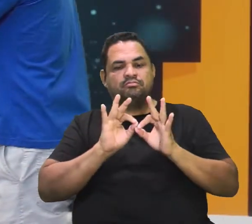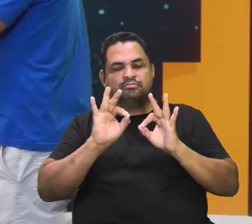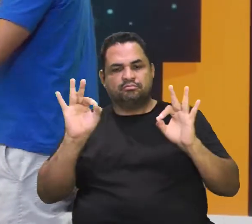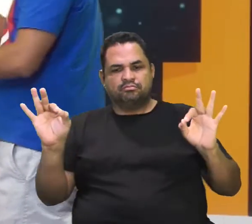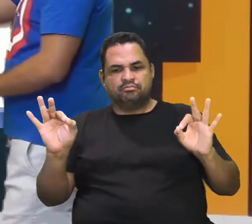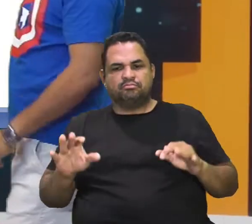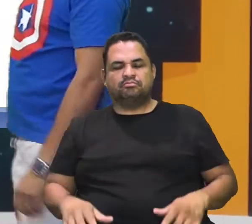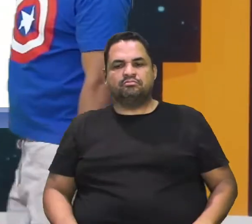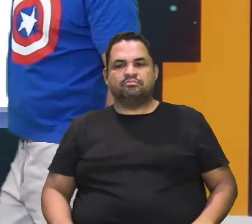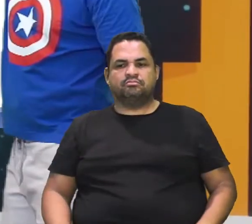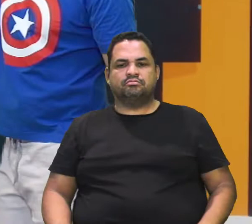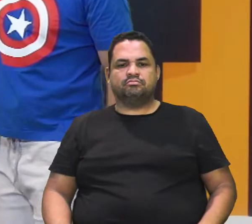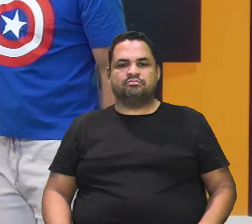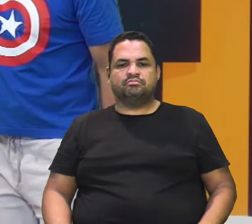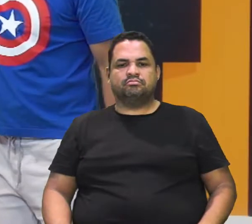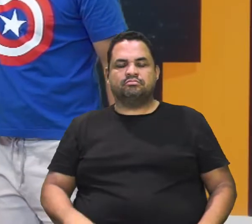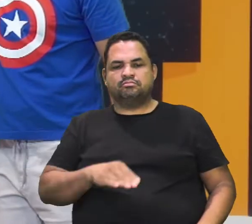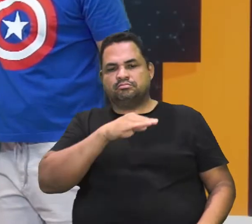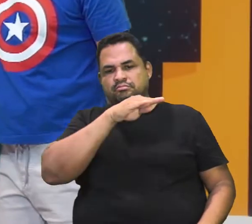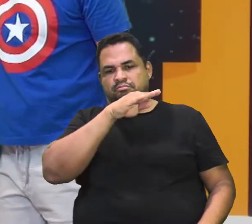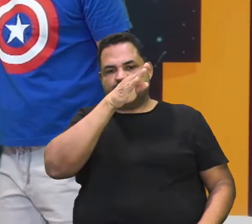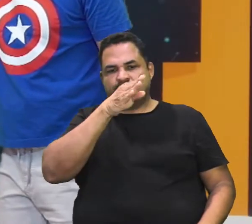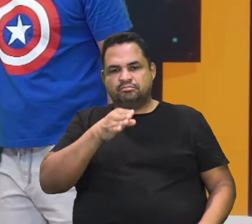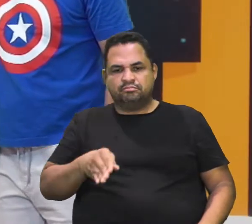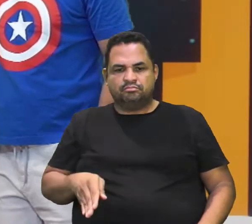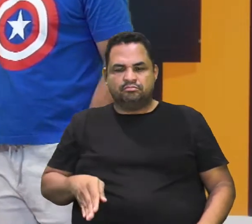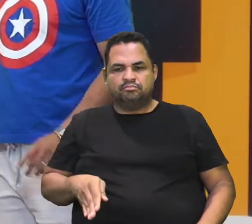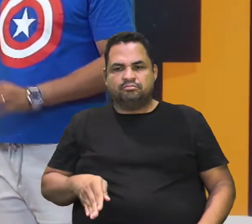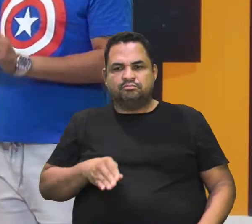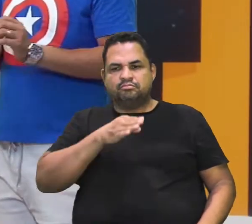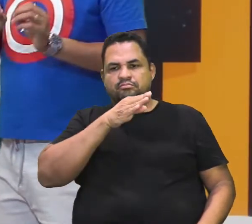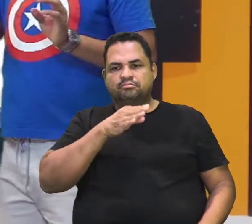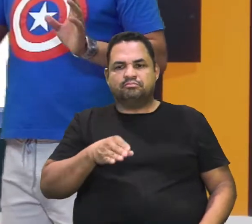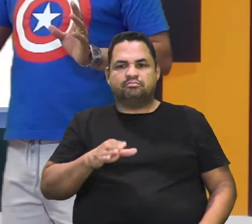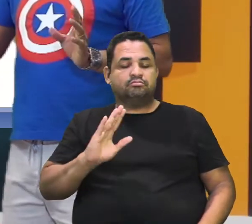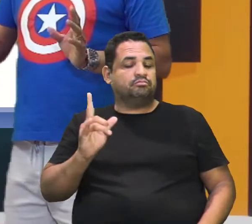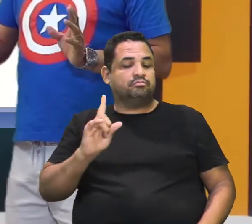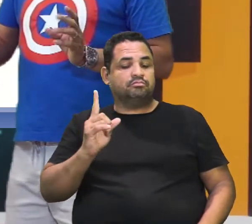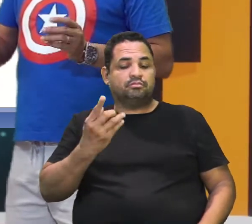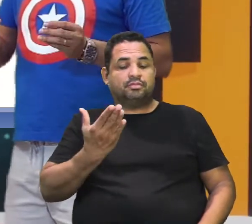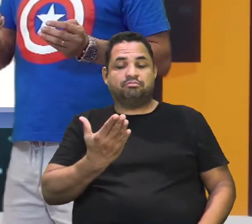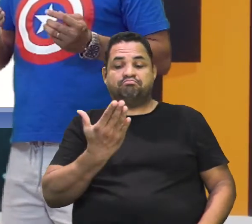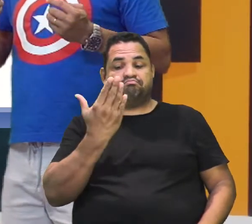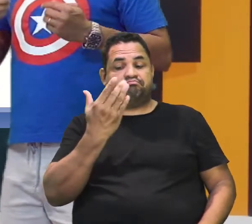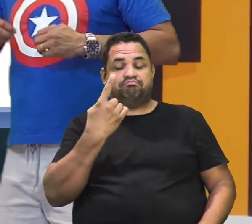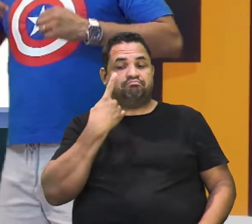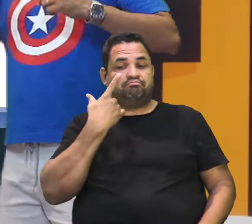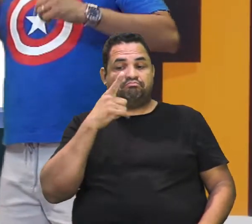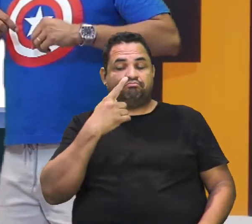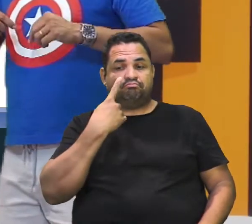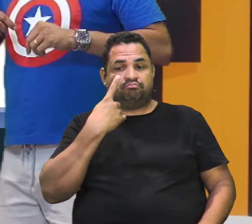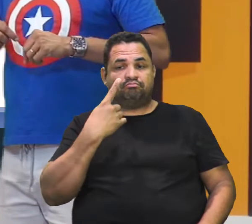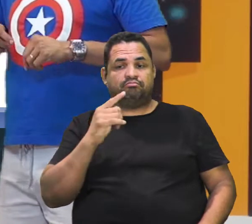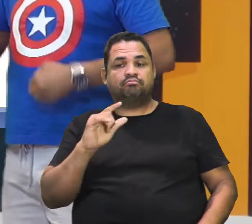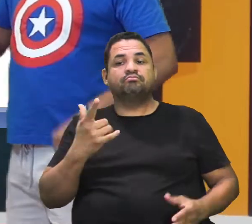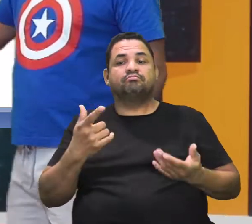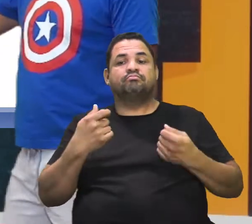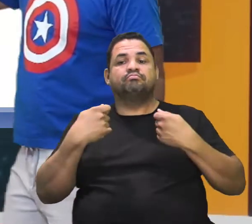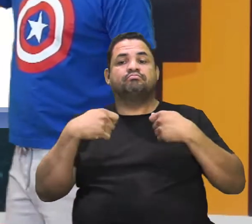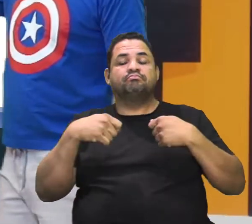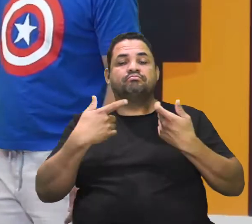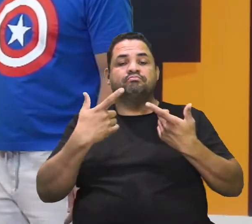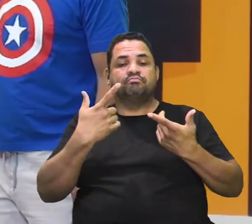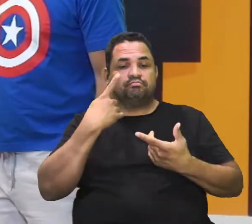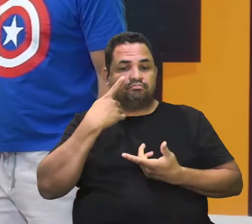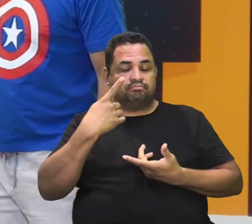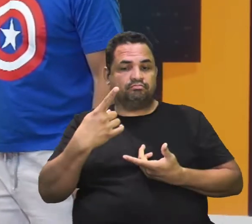distância, só que essa reta que traça o ponto B, geralmente ela não aparece. Sou eu quem tenho que